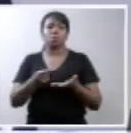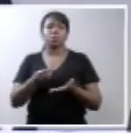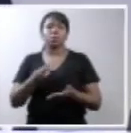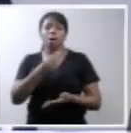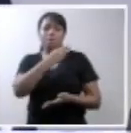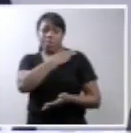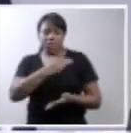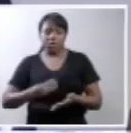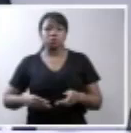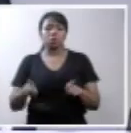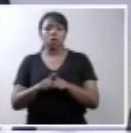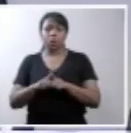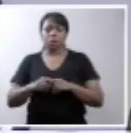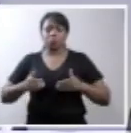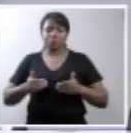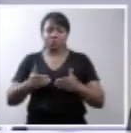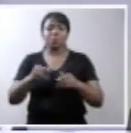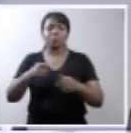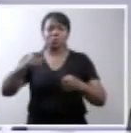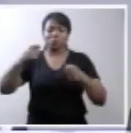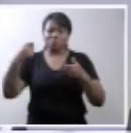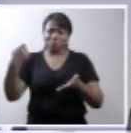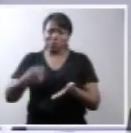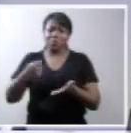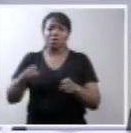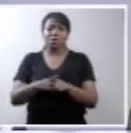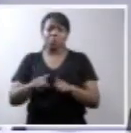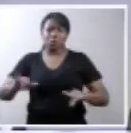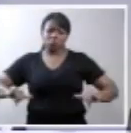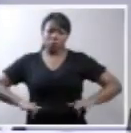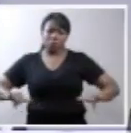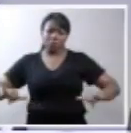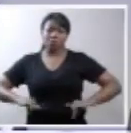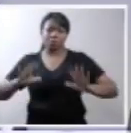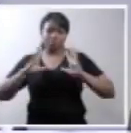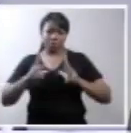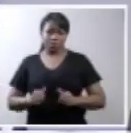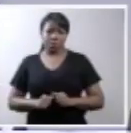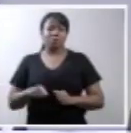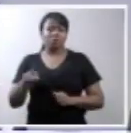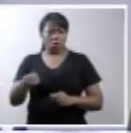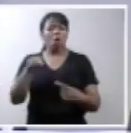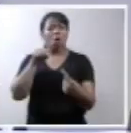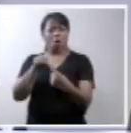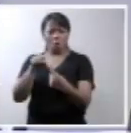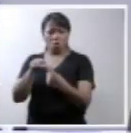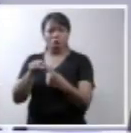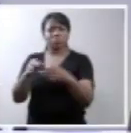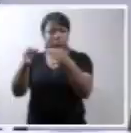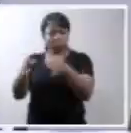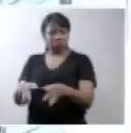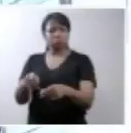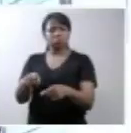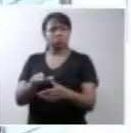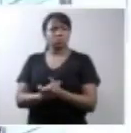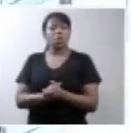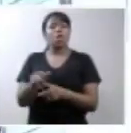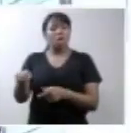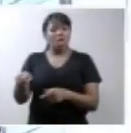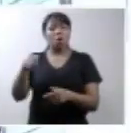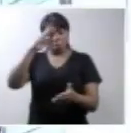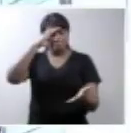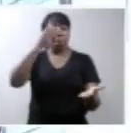ministro do Tribunal que o sofrimento purifica vossa excelência concorda com essa